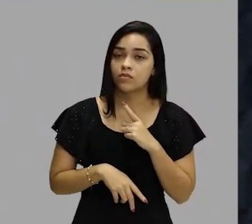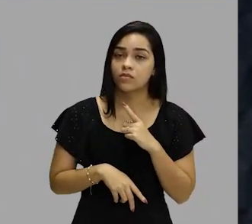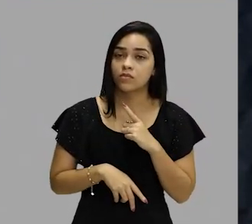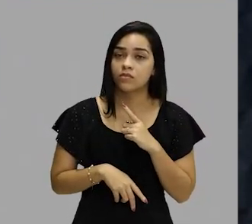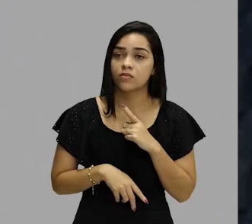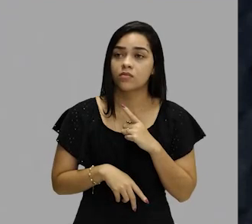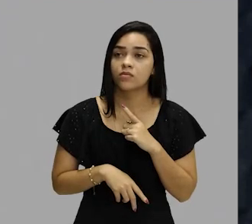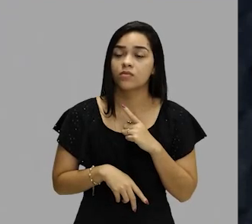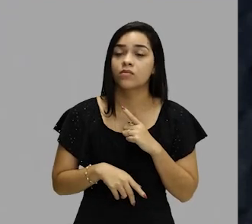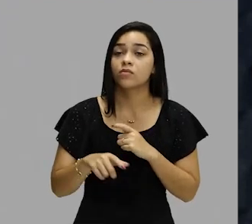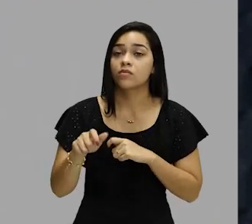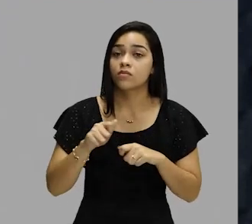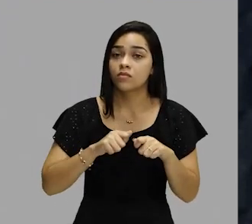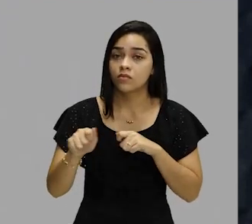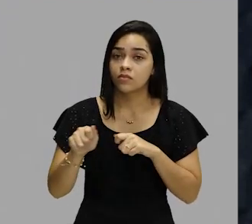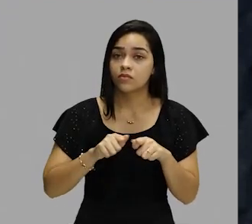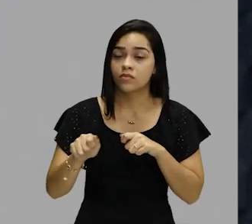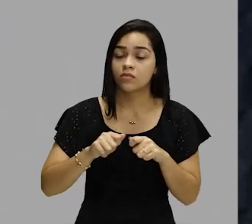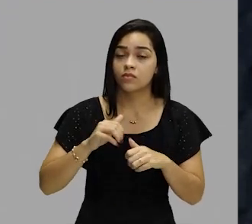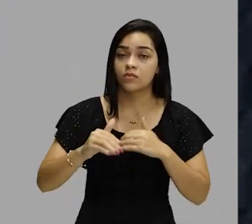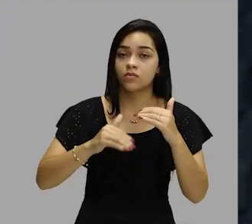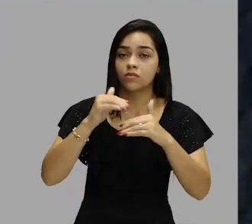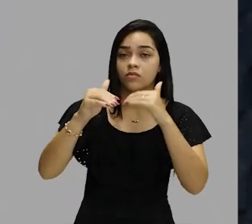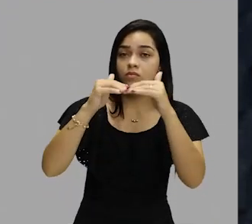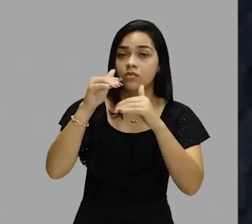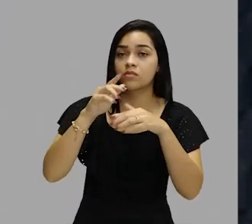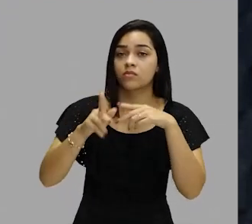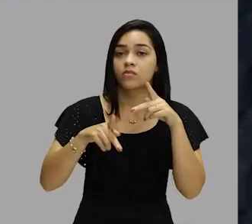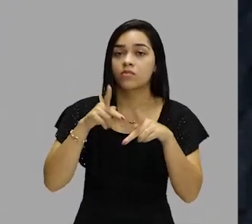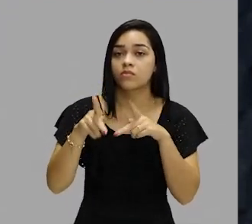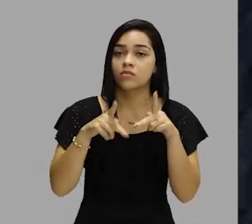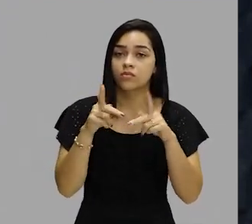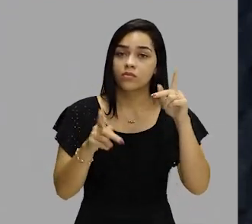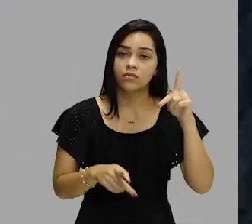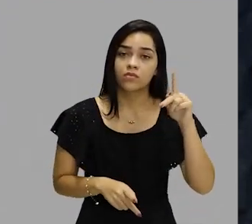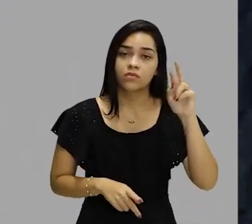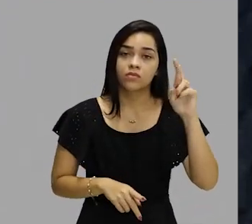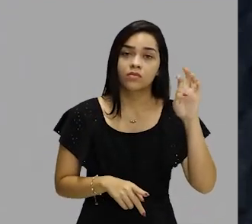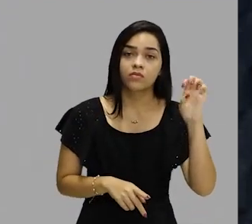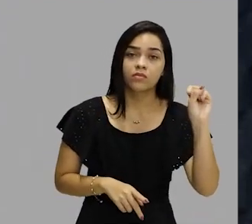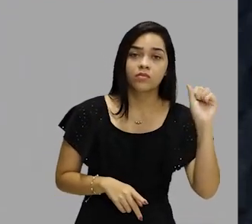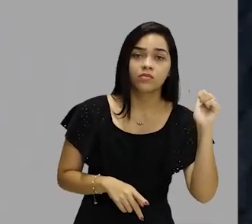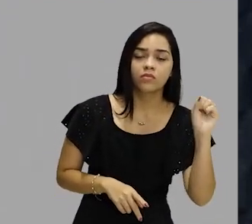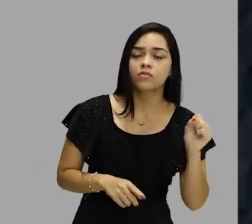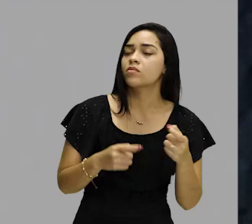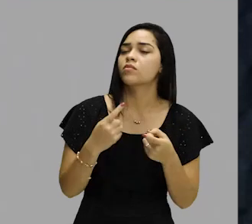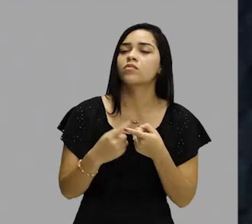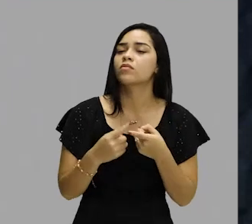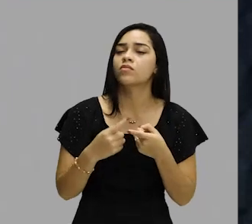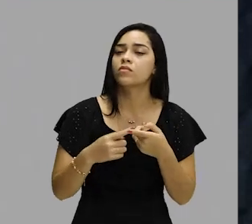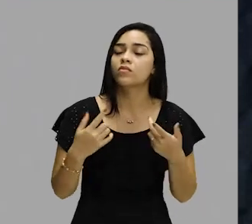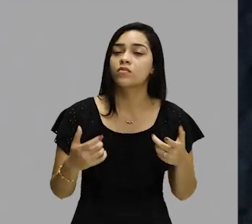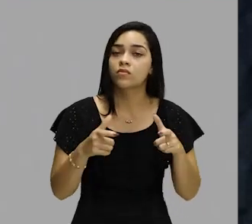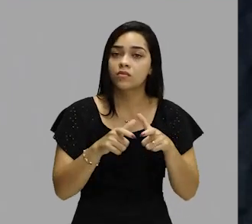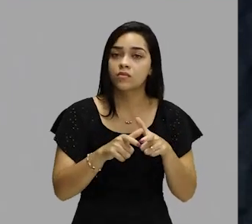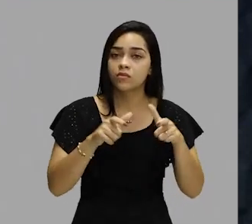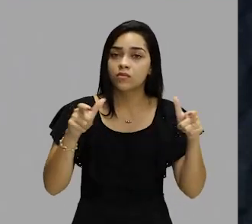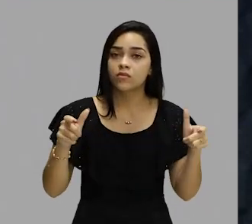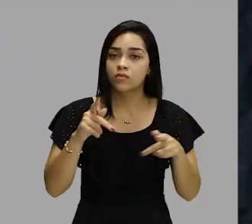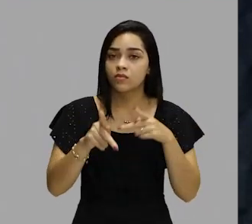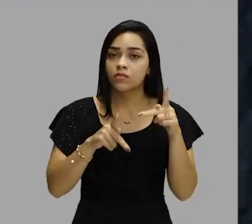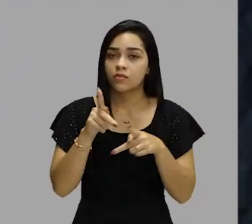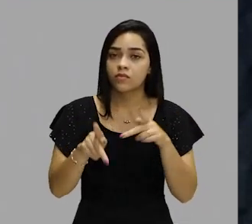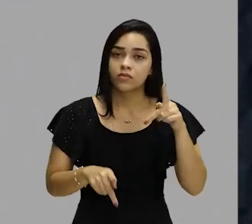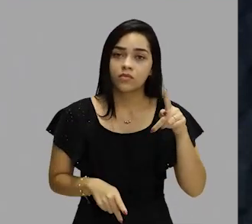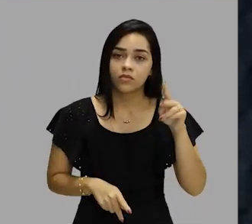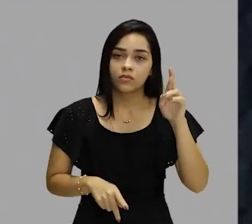ela controla o crescimento da população das presas. Por quê? Se aumentou a população de